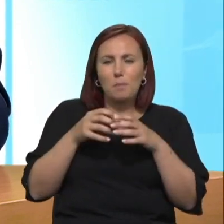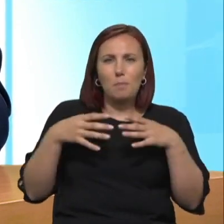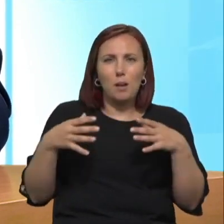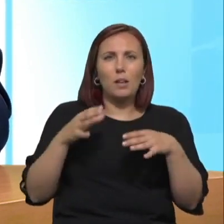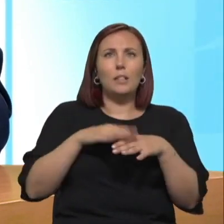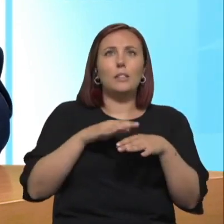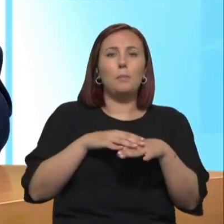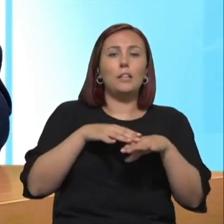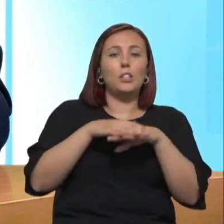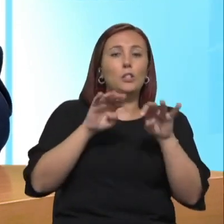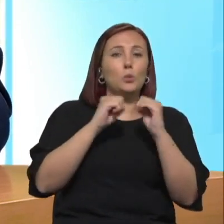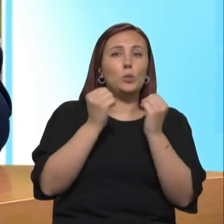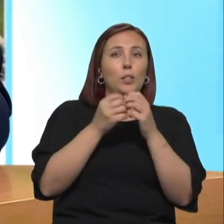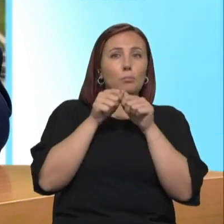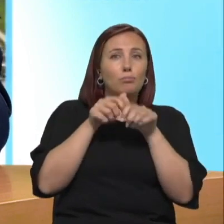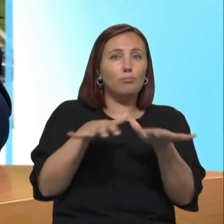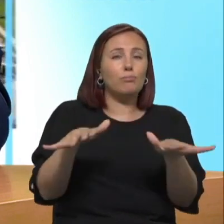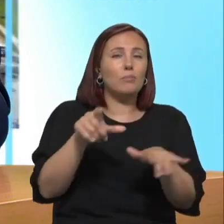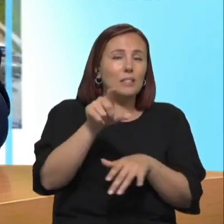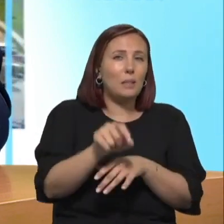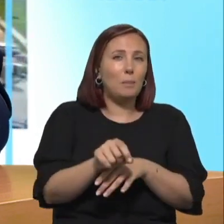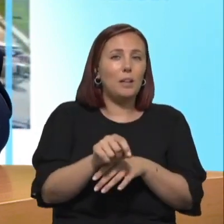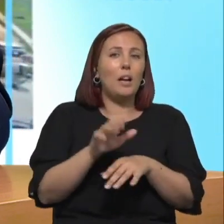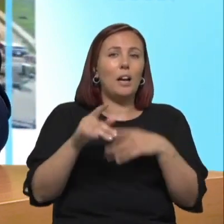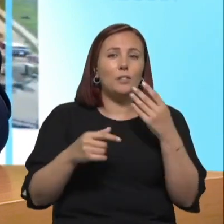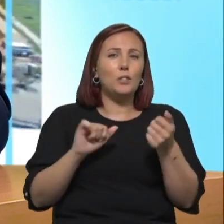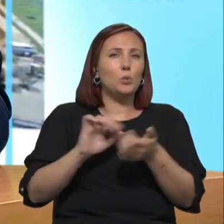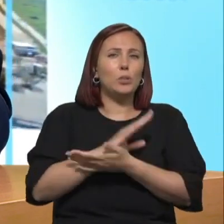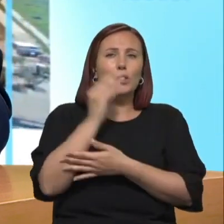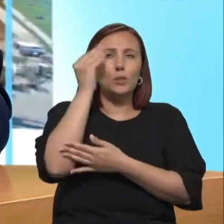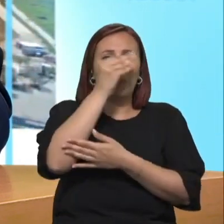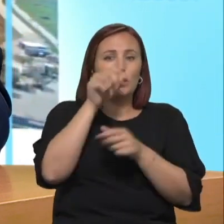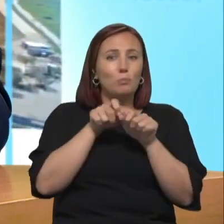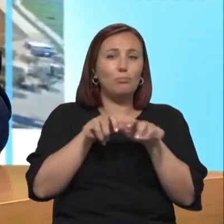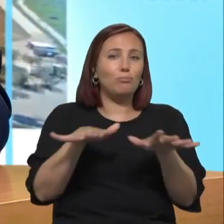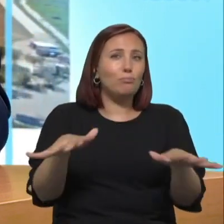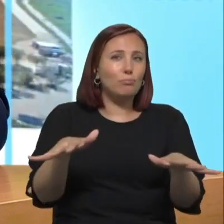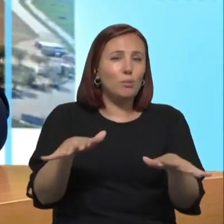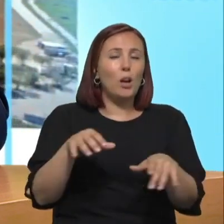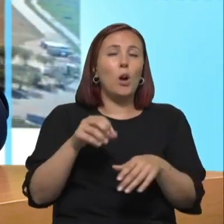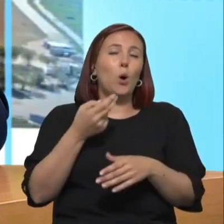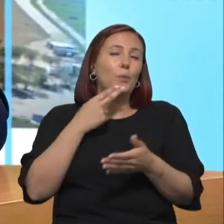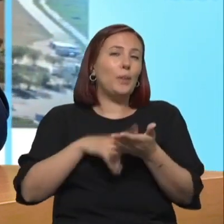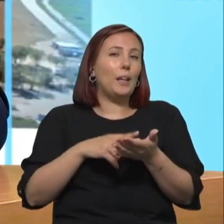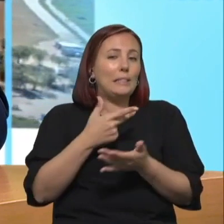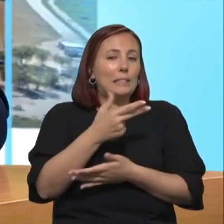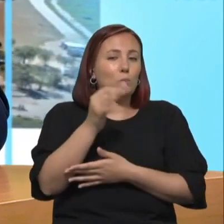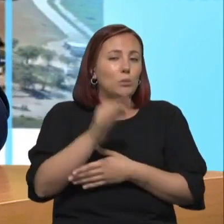redes sociais. A quantidade de notícias falsas que circulam, de meias-verdades,